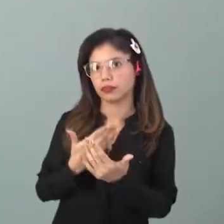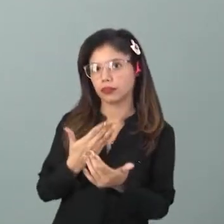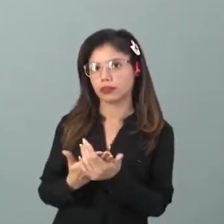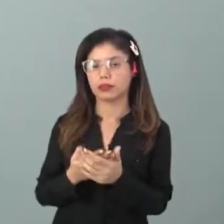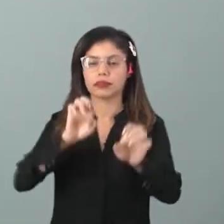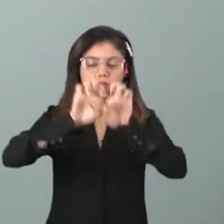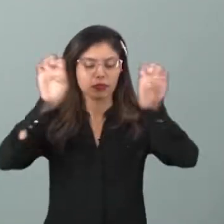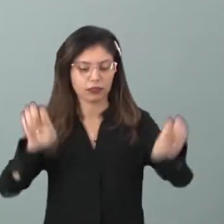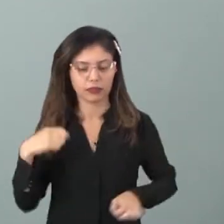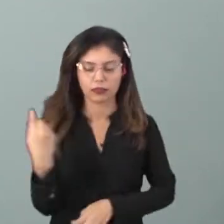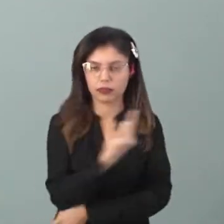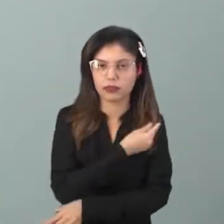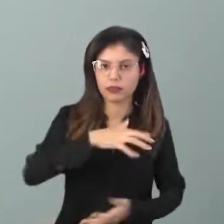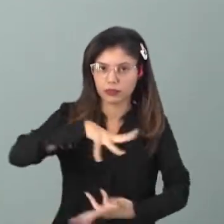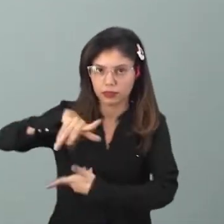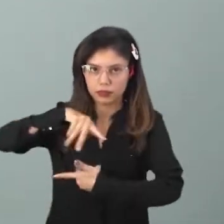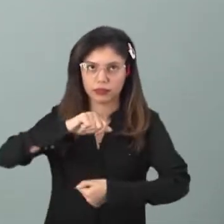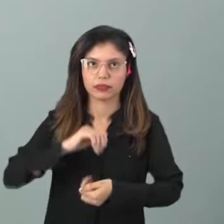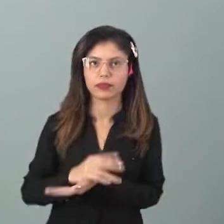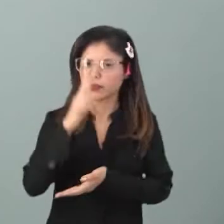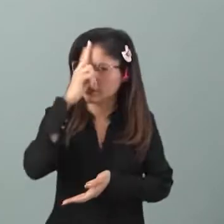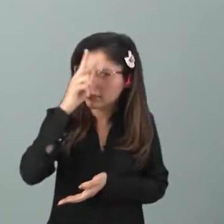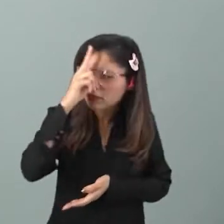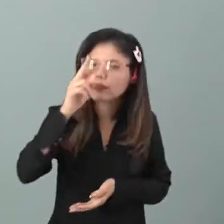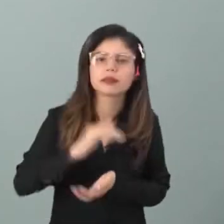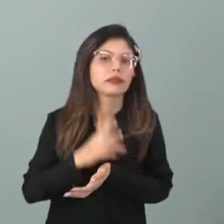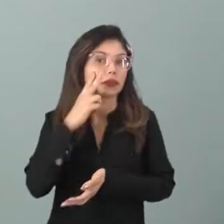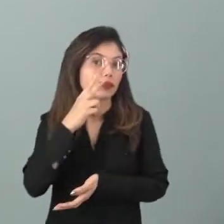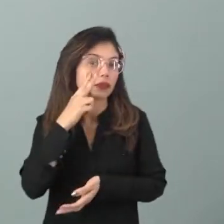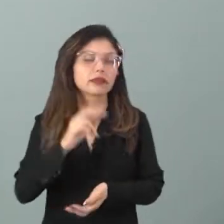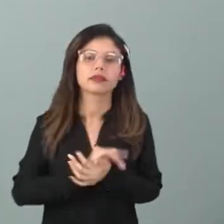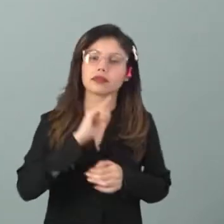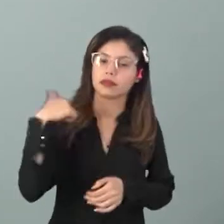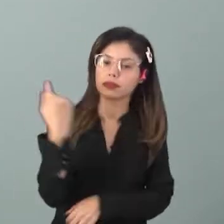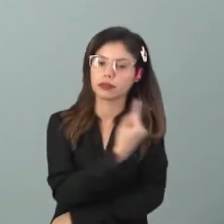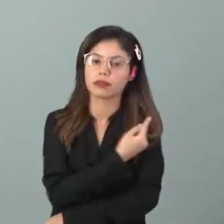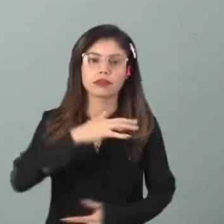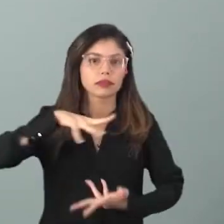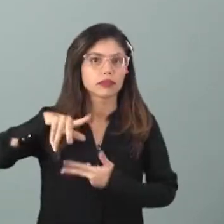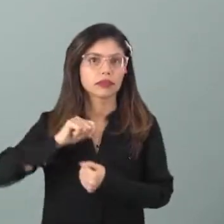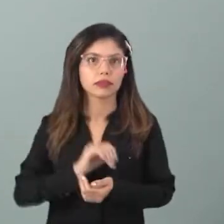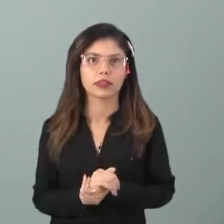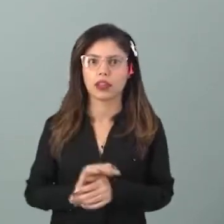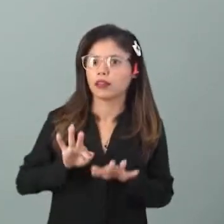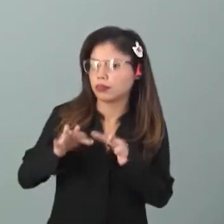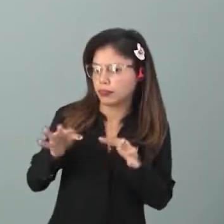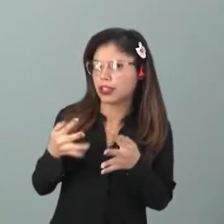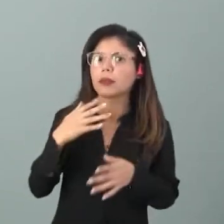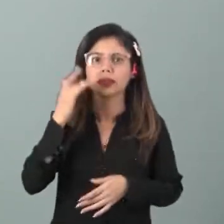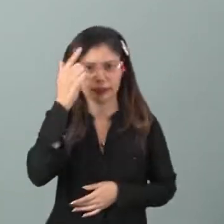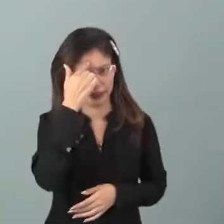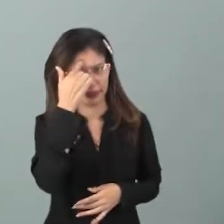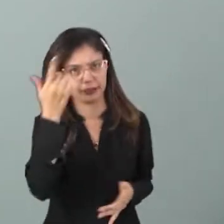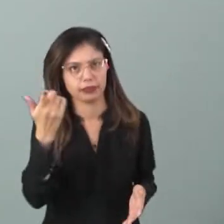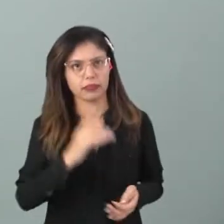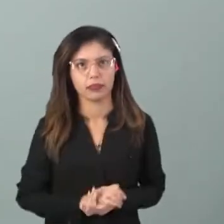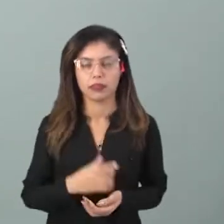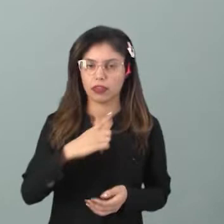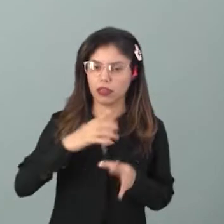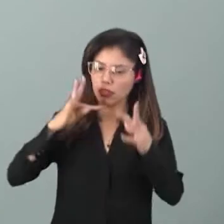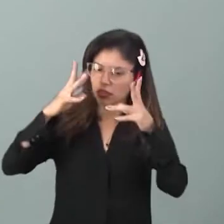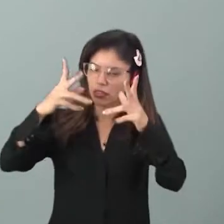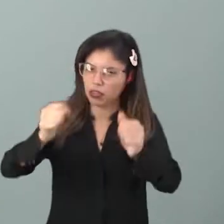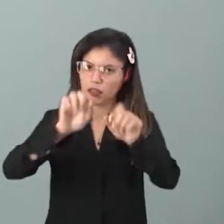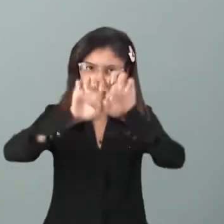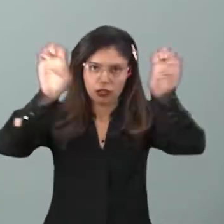sobre a estrutura do nosso planeta, né? Lembra que a gente viu que o nosso planeta ele não é assim tão simples quanto a gente pensa, né? Ele tem